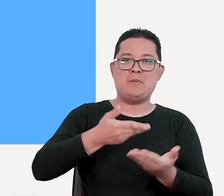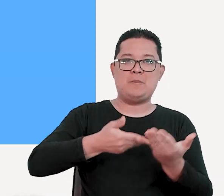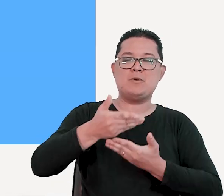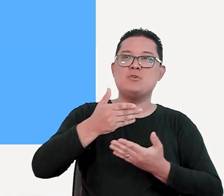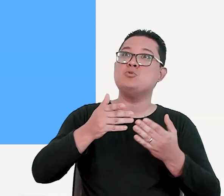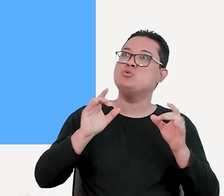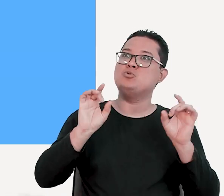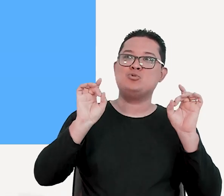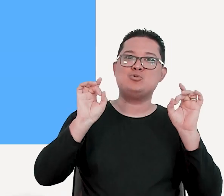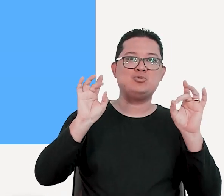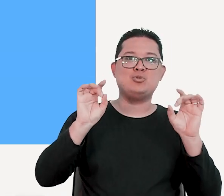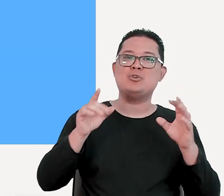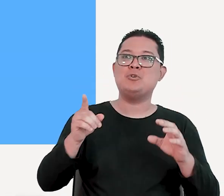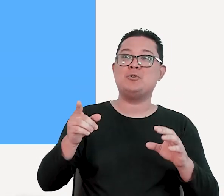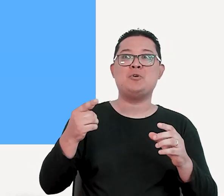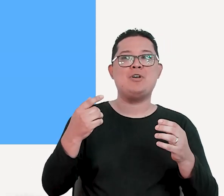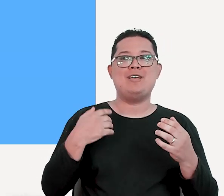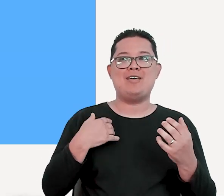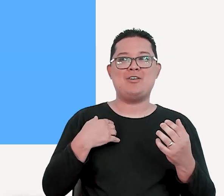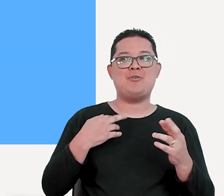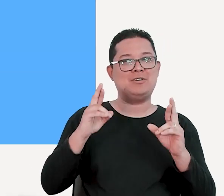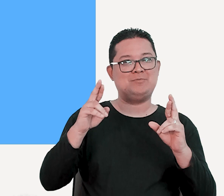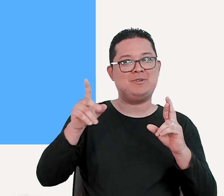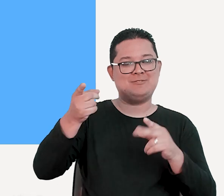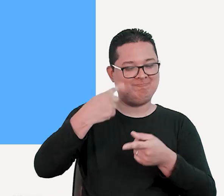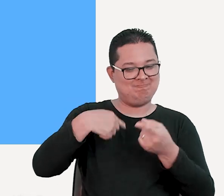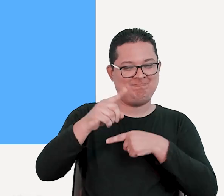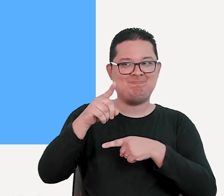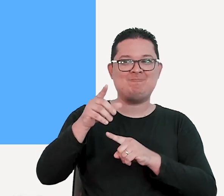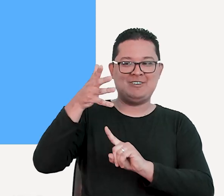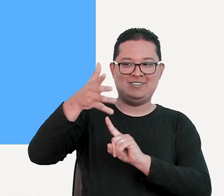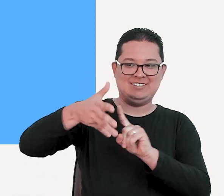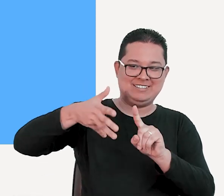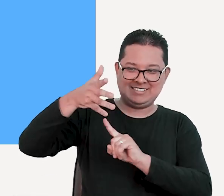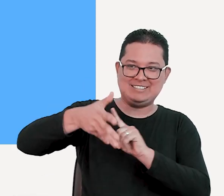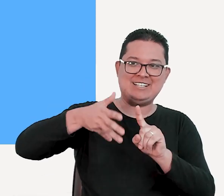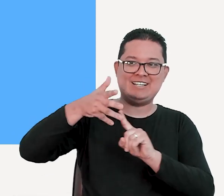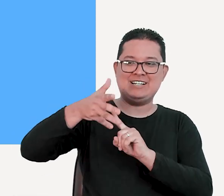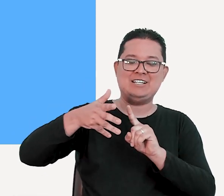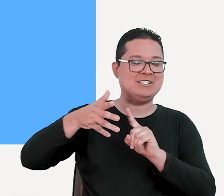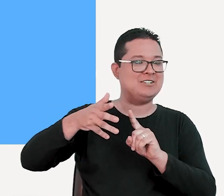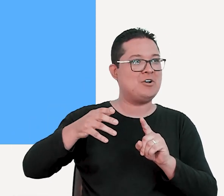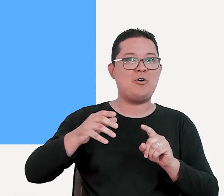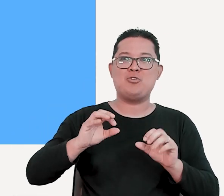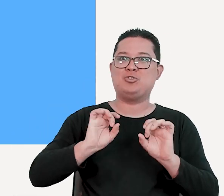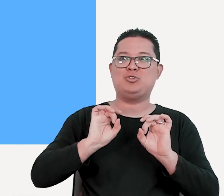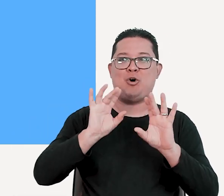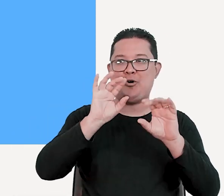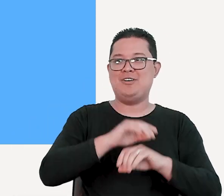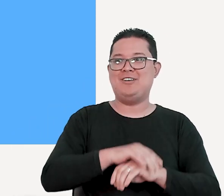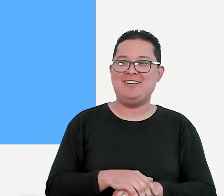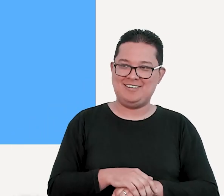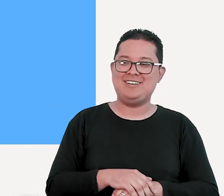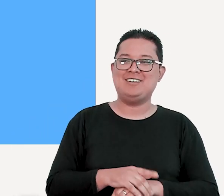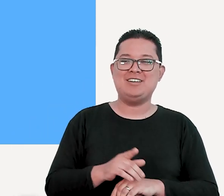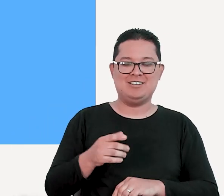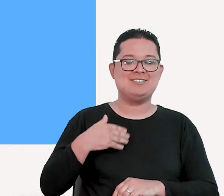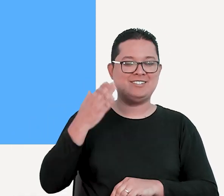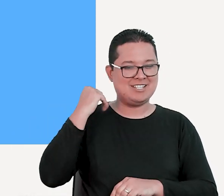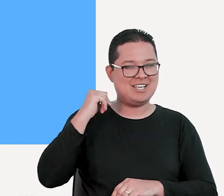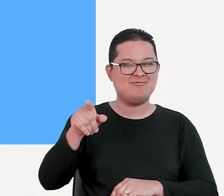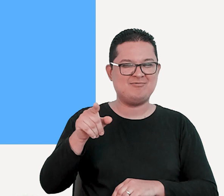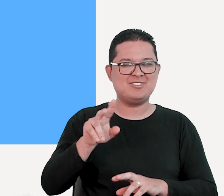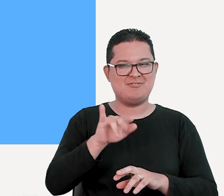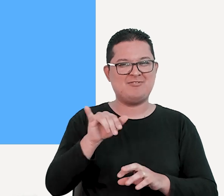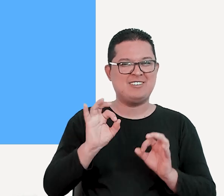apresentação internacional, sei que você vai arrasar, tá? Obrigada. O mundo precisa te ouvir mais também. E, poxa, sigam